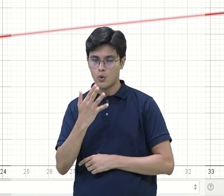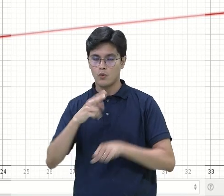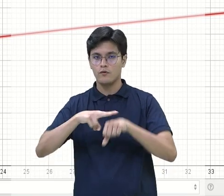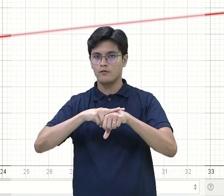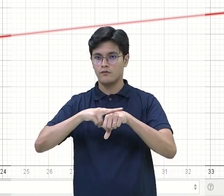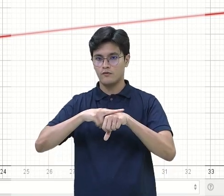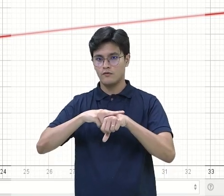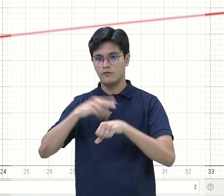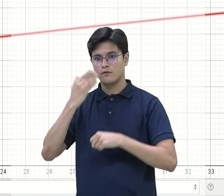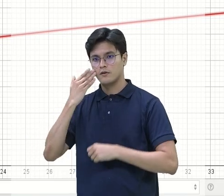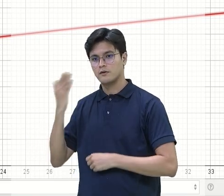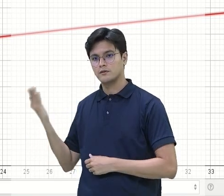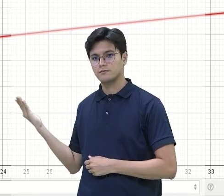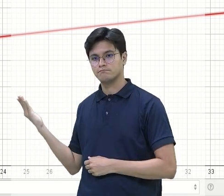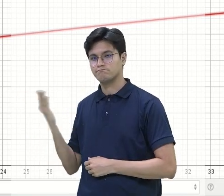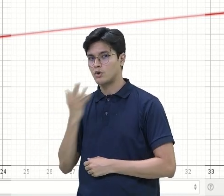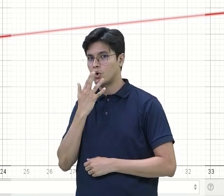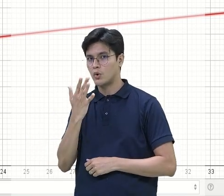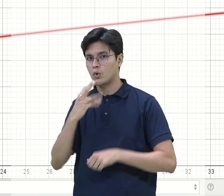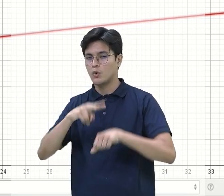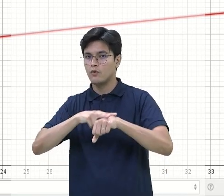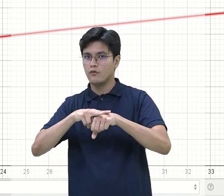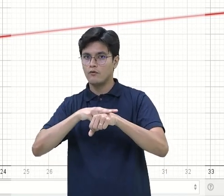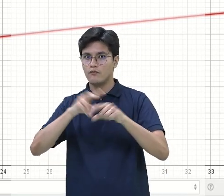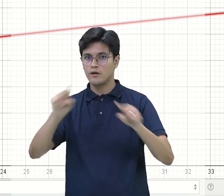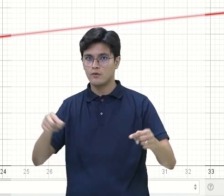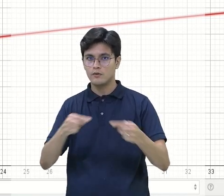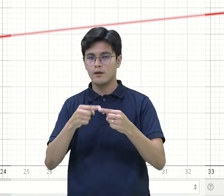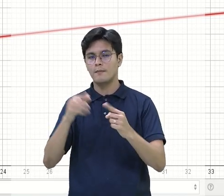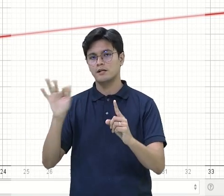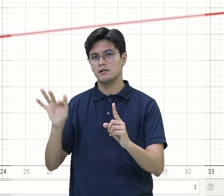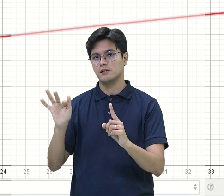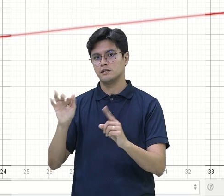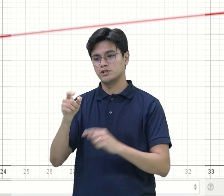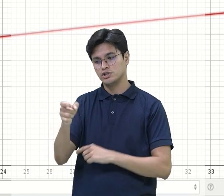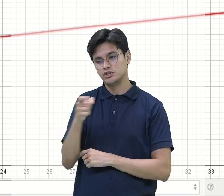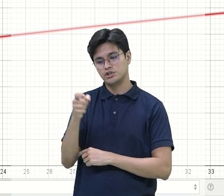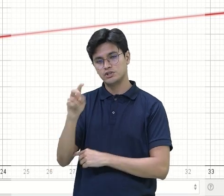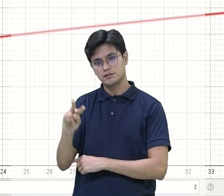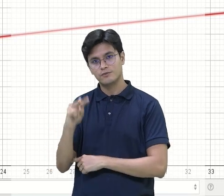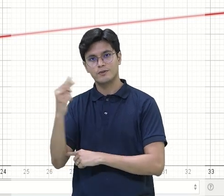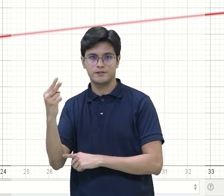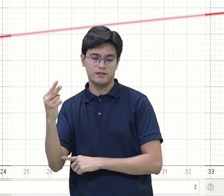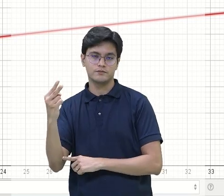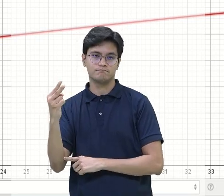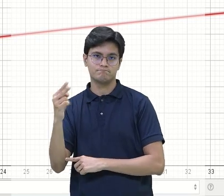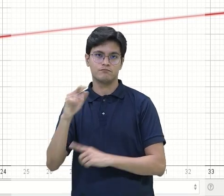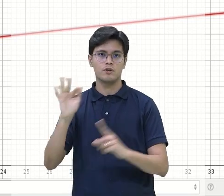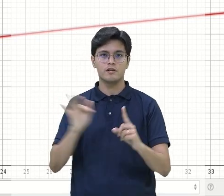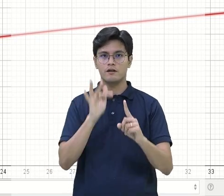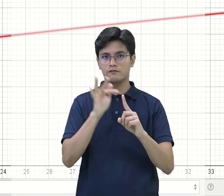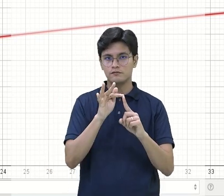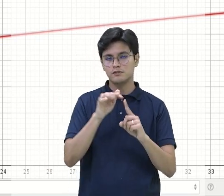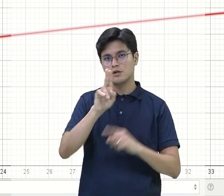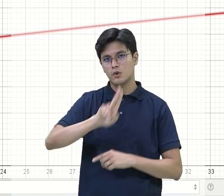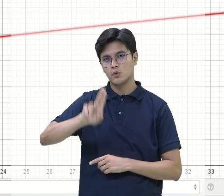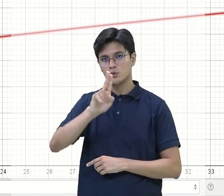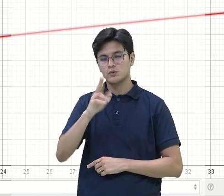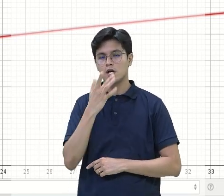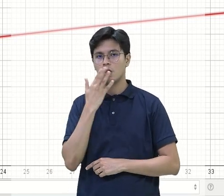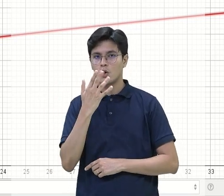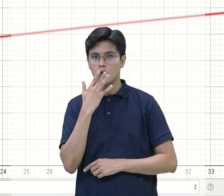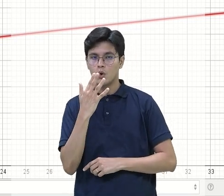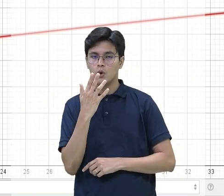a função que está em verde é a função x elevado ao quadrado. E a função que está em vermelho é a